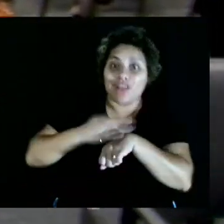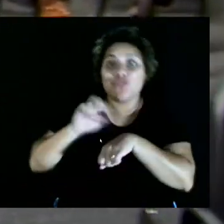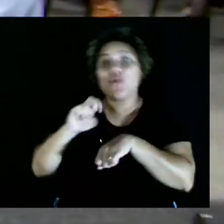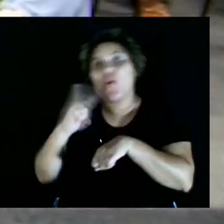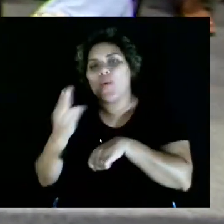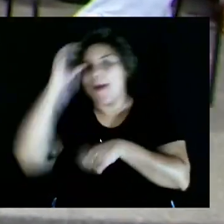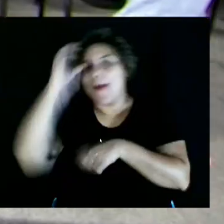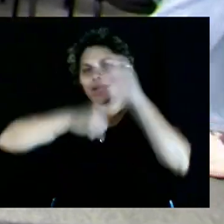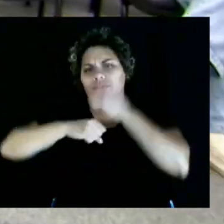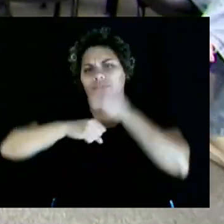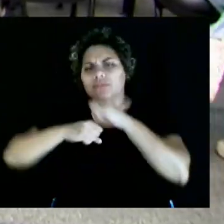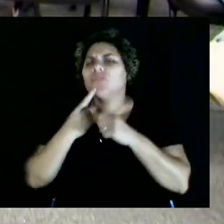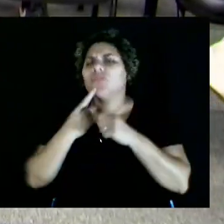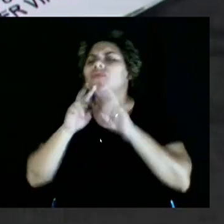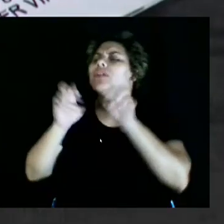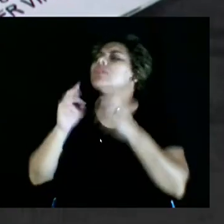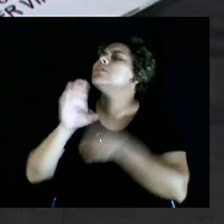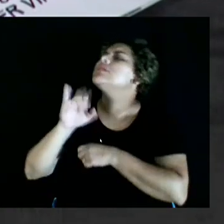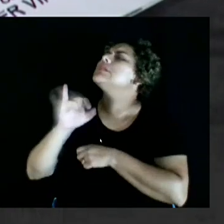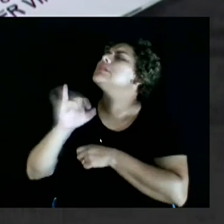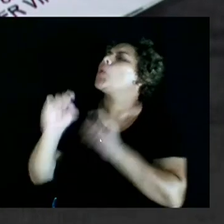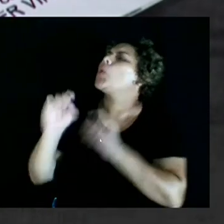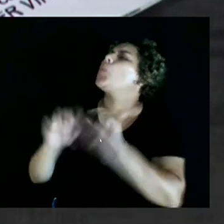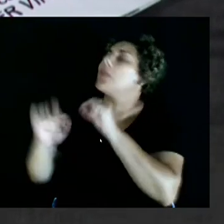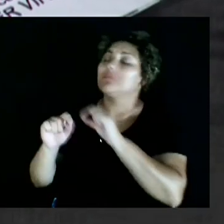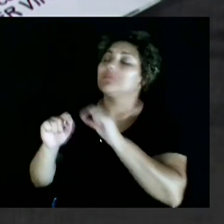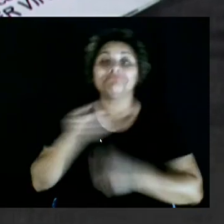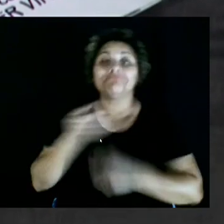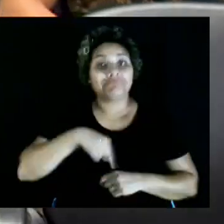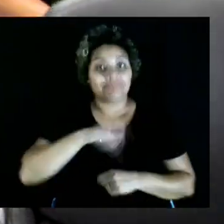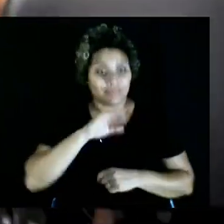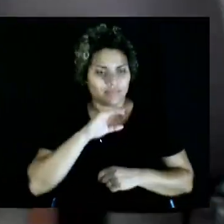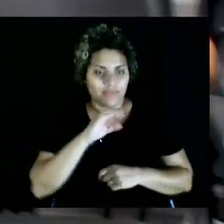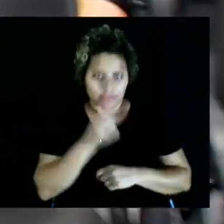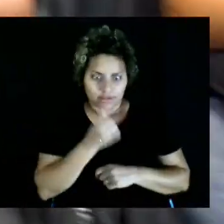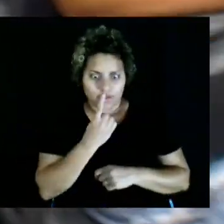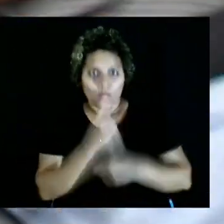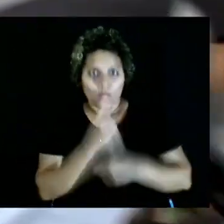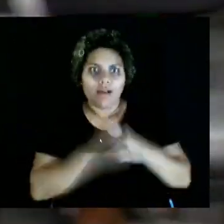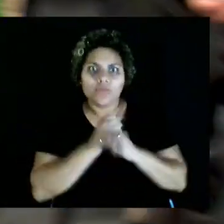favor. CIEE, 61 anos, nós somos uma ONG sem fins lucrativos e essa